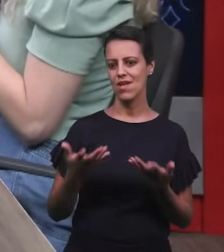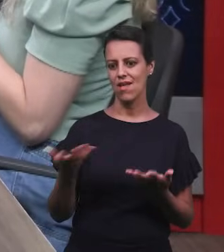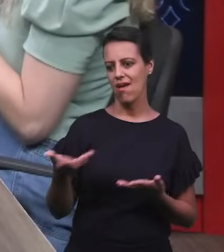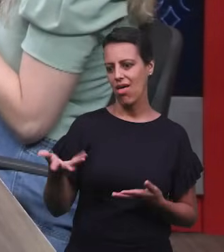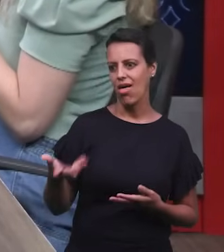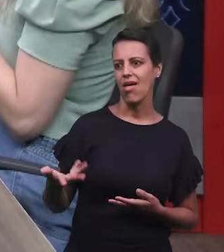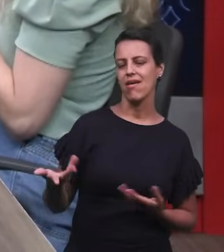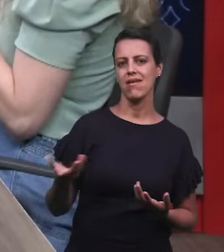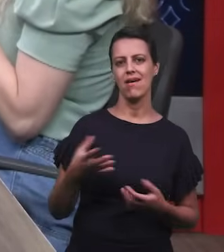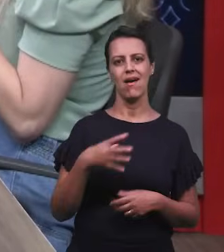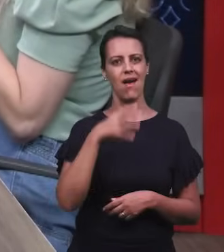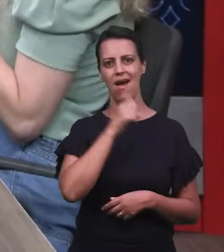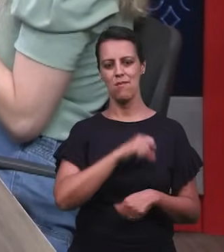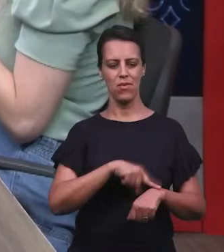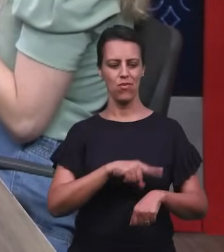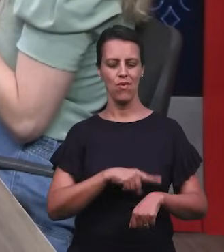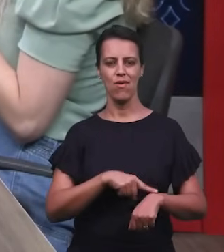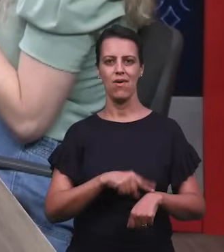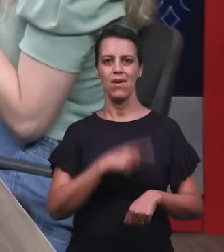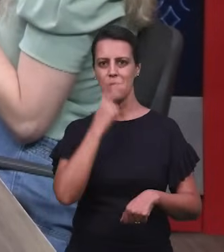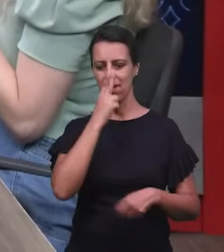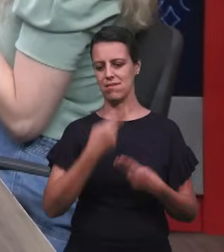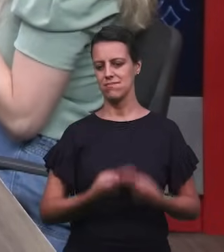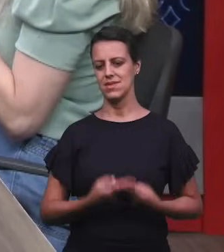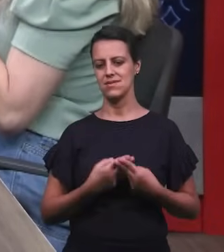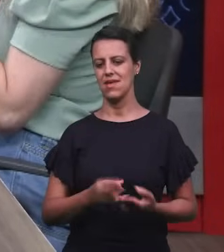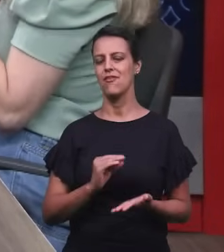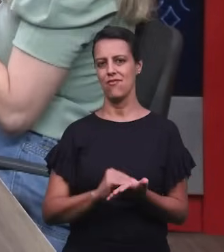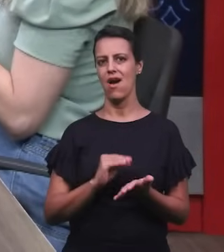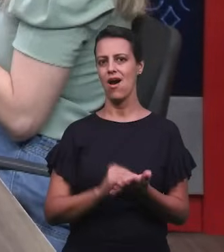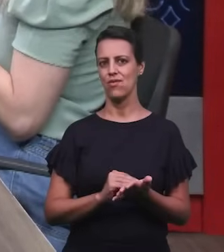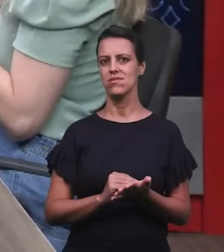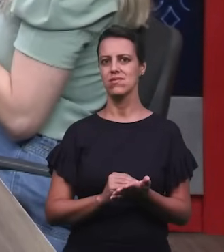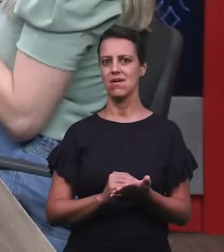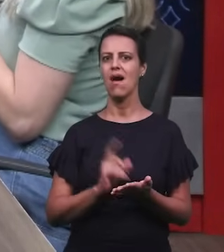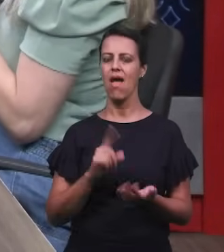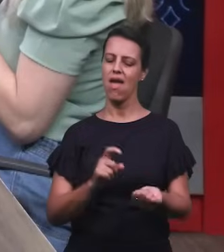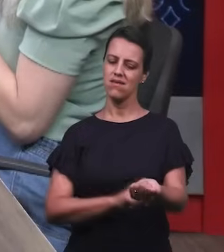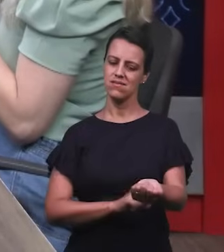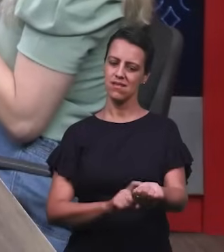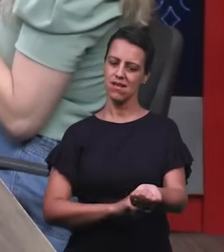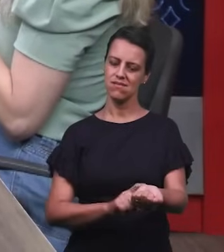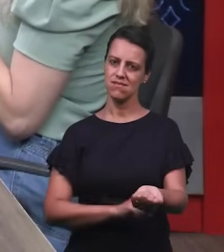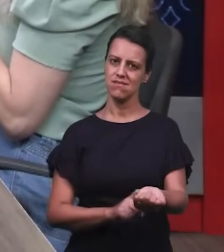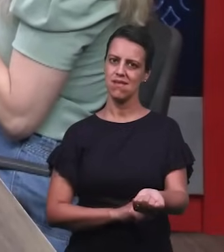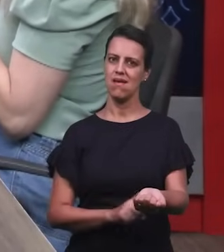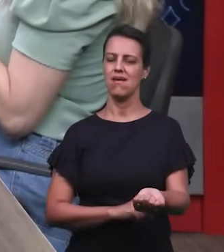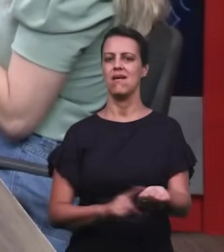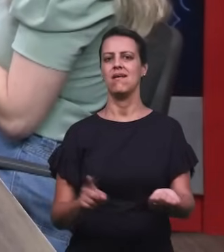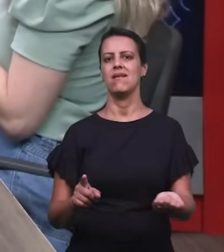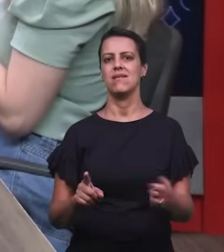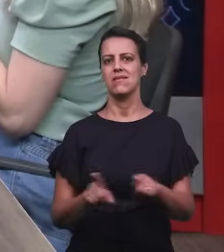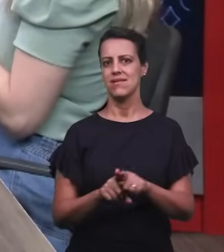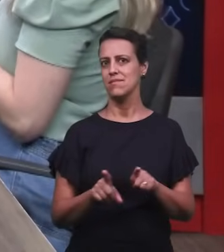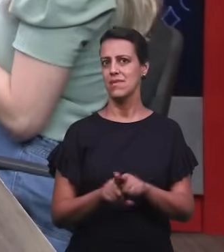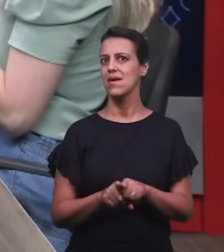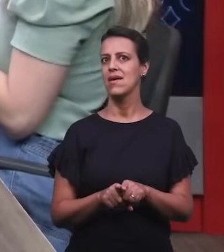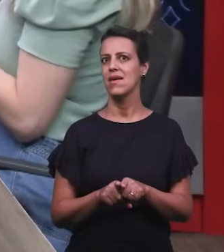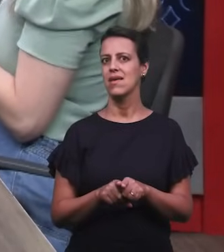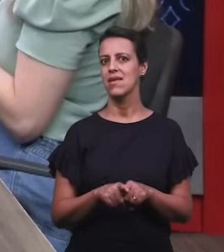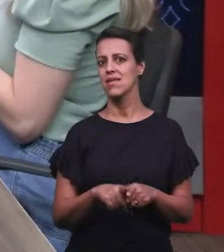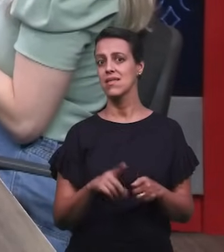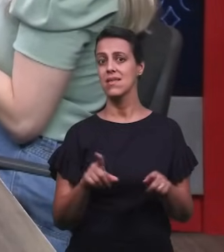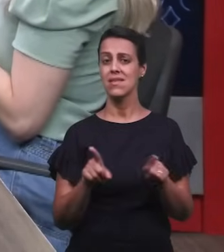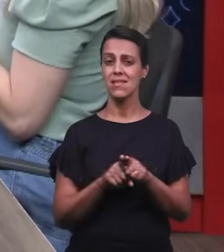uma tarefa. Então, eles podem ser mais impacientes, podem se estressar com mais facilidade e eles não são tão atentos